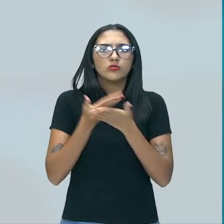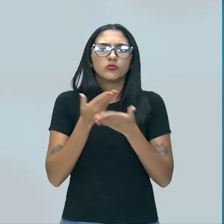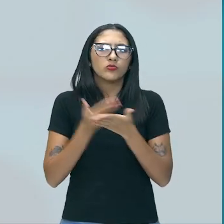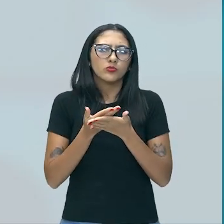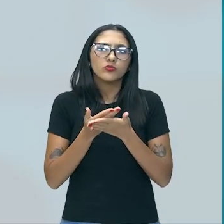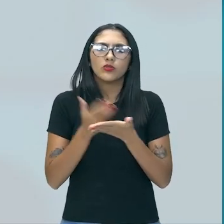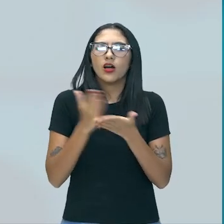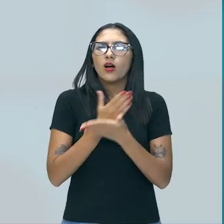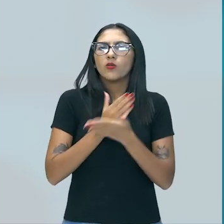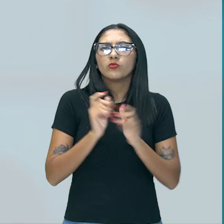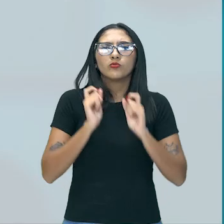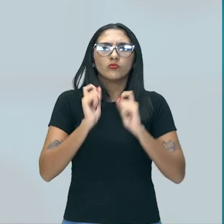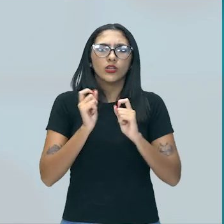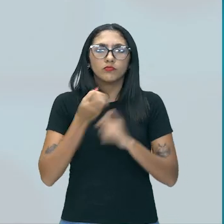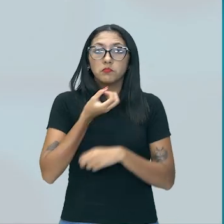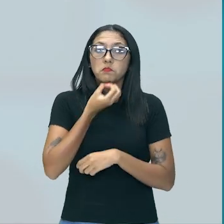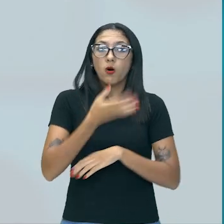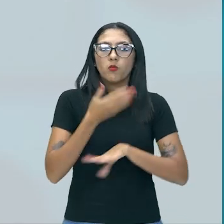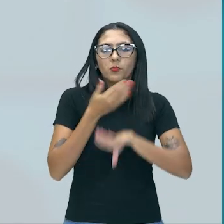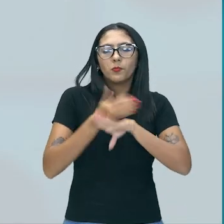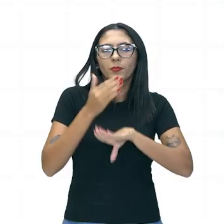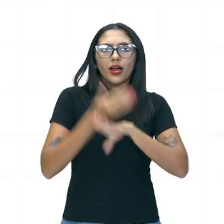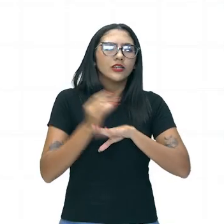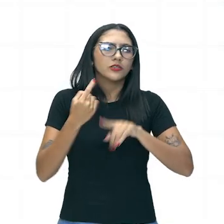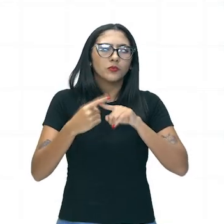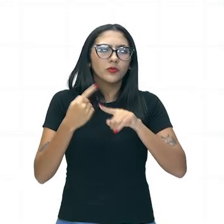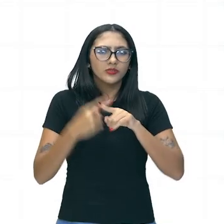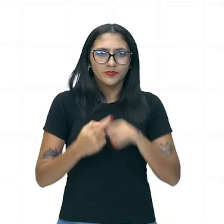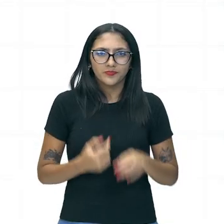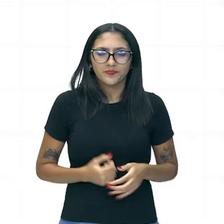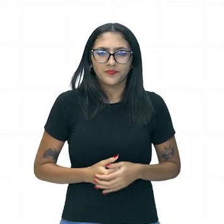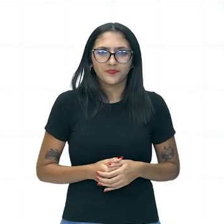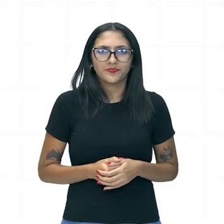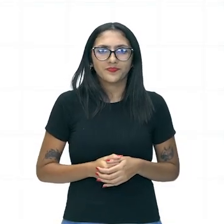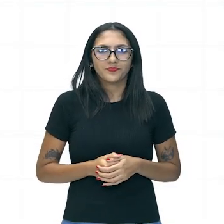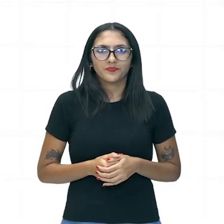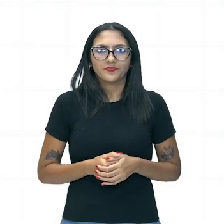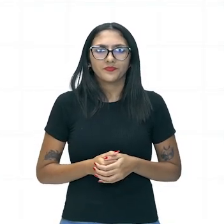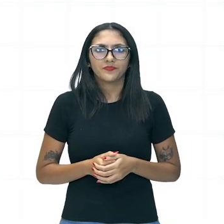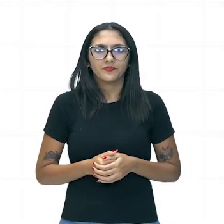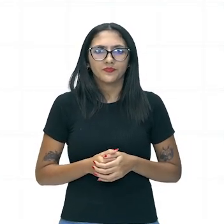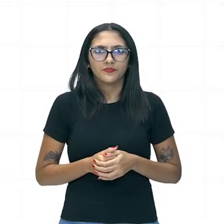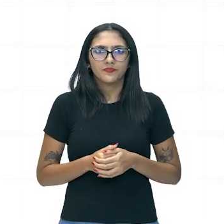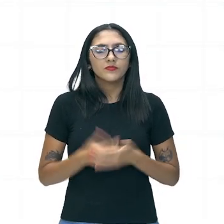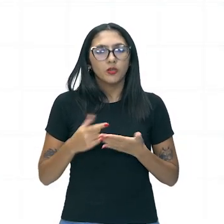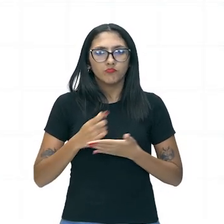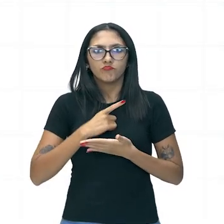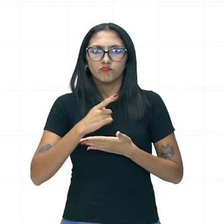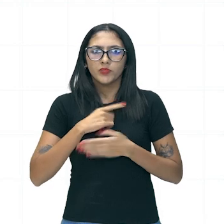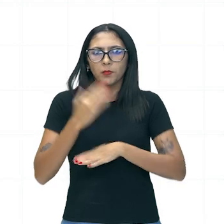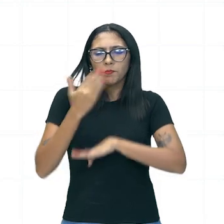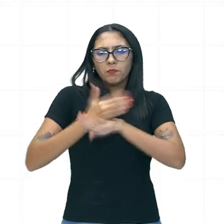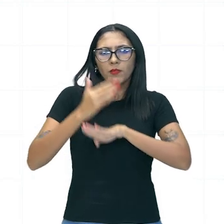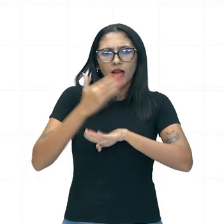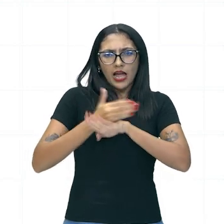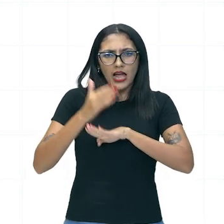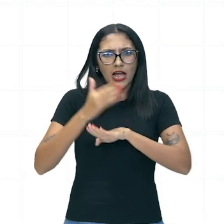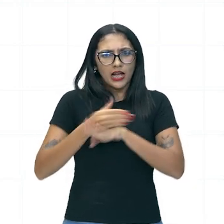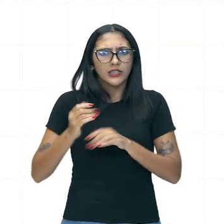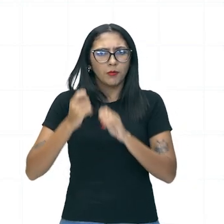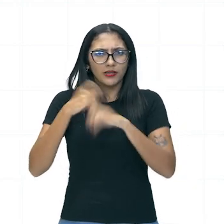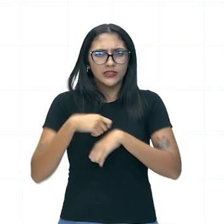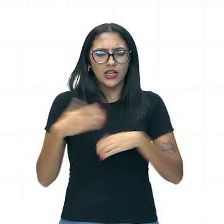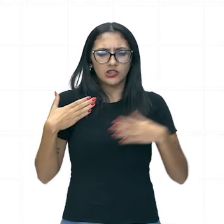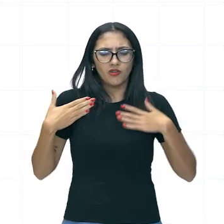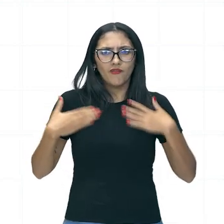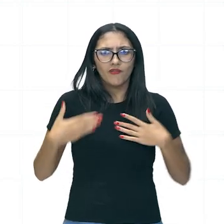os benefícios da prática do futebol americano. Então, além de trabalhar essas capacidades físicas,